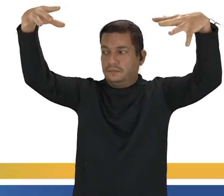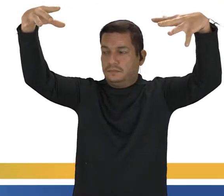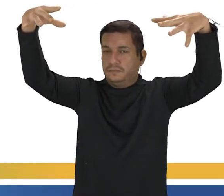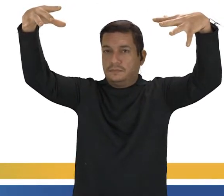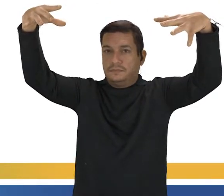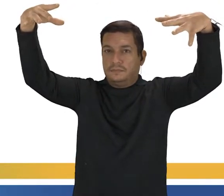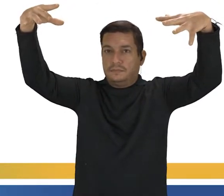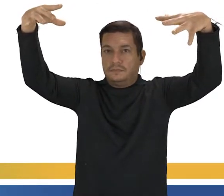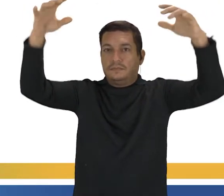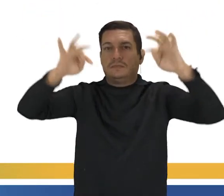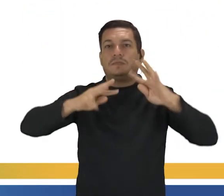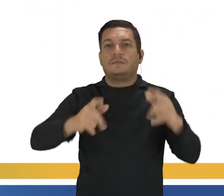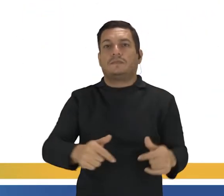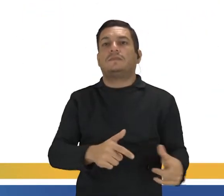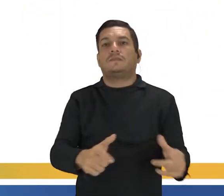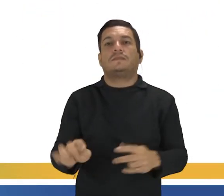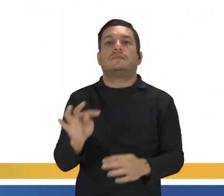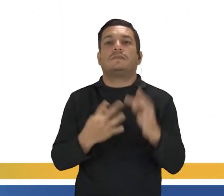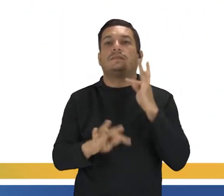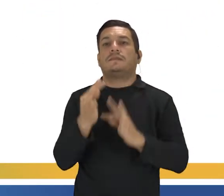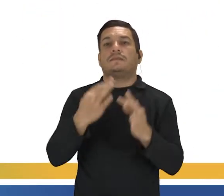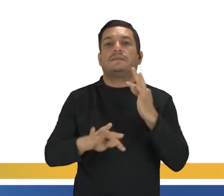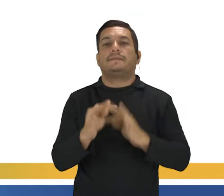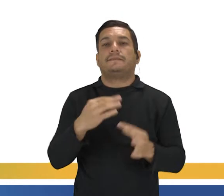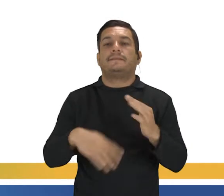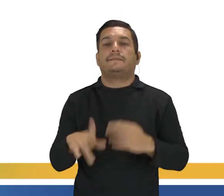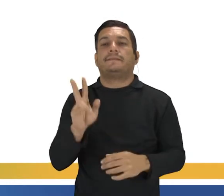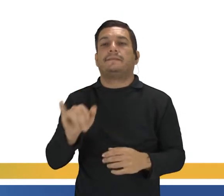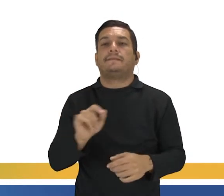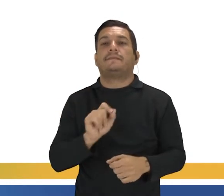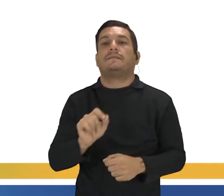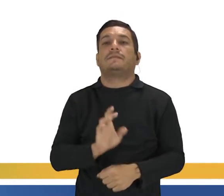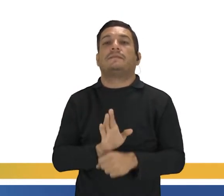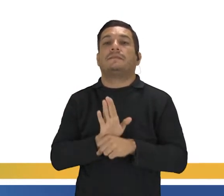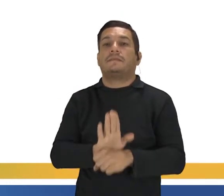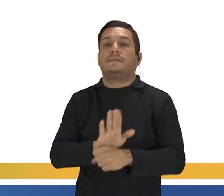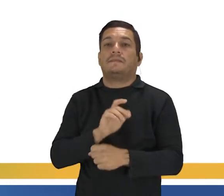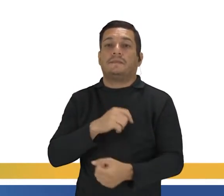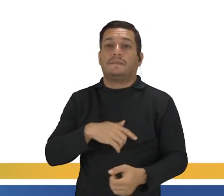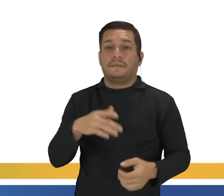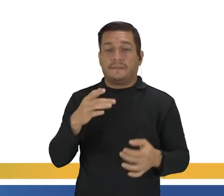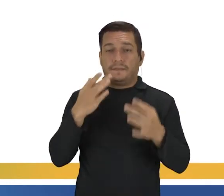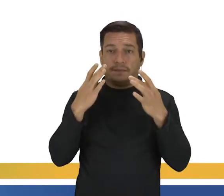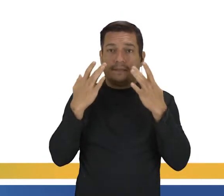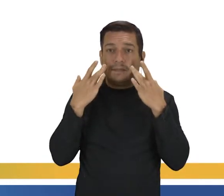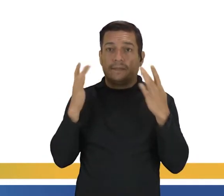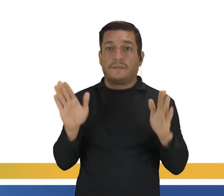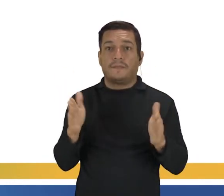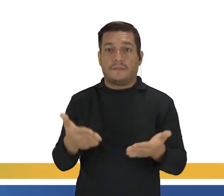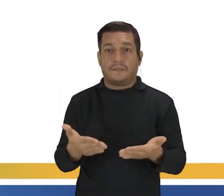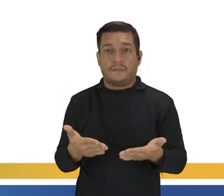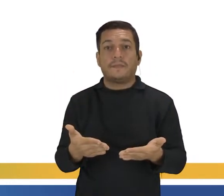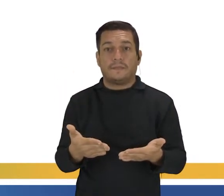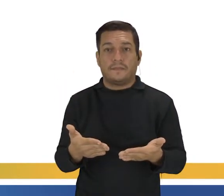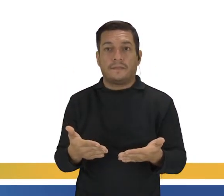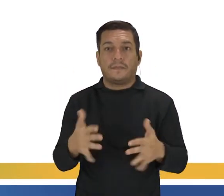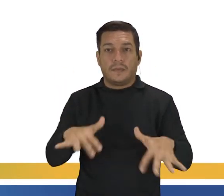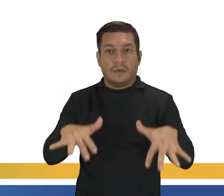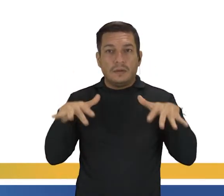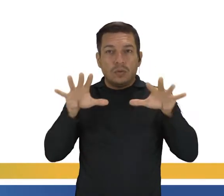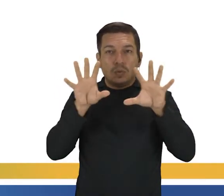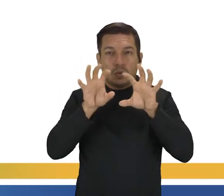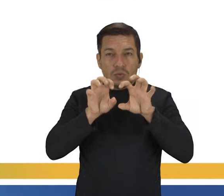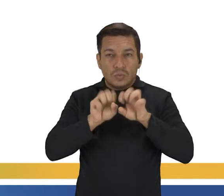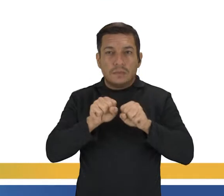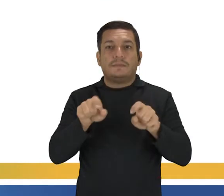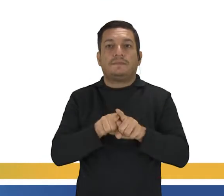de todo o ambiente tecnológico que vai ali ajustar a cena, dar foco, ainda com a plateia escurecida, e